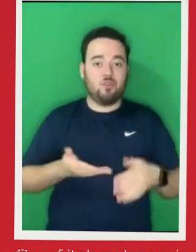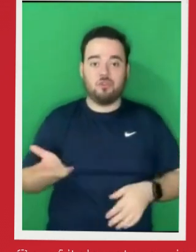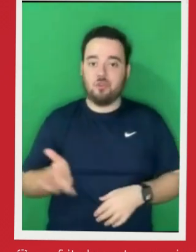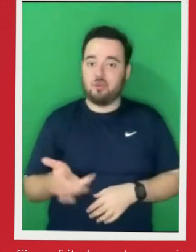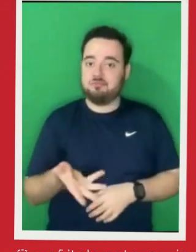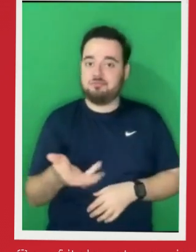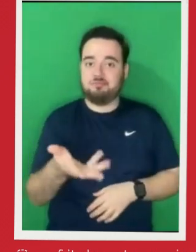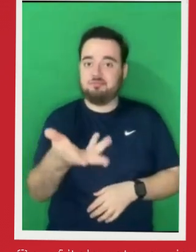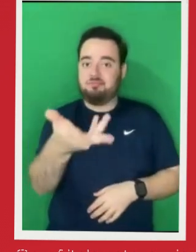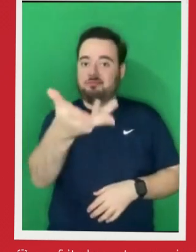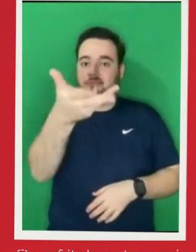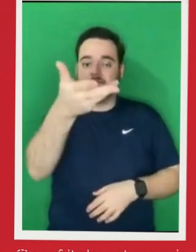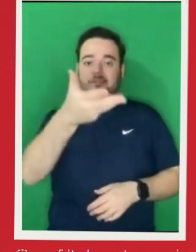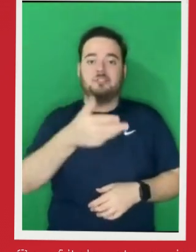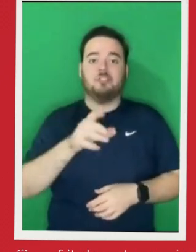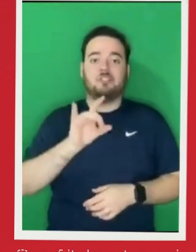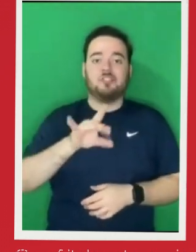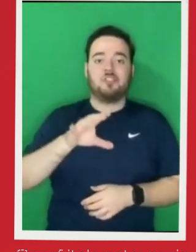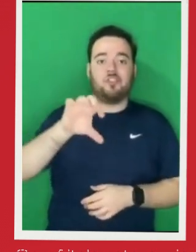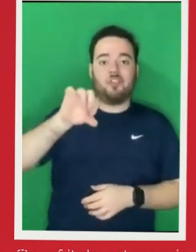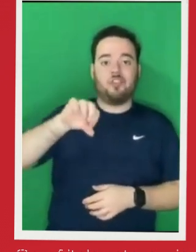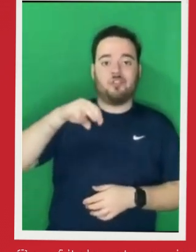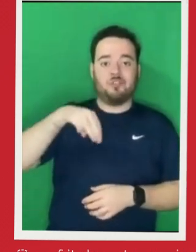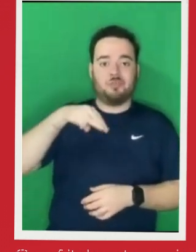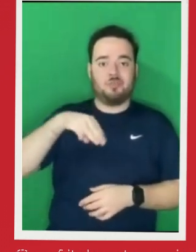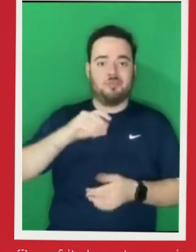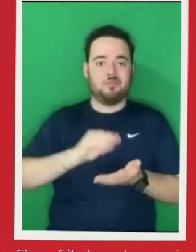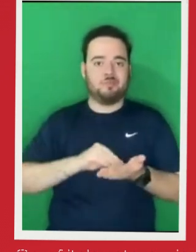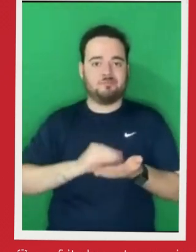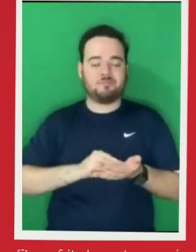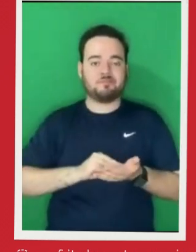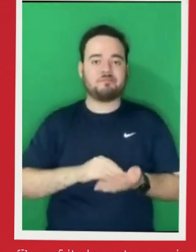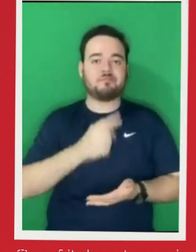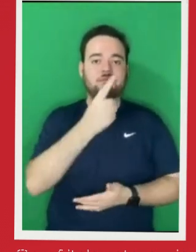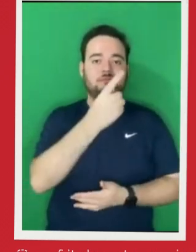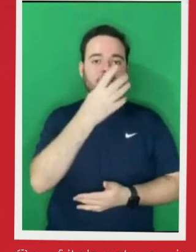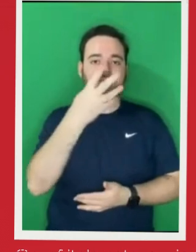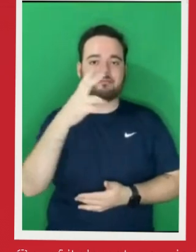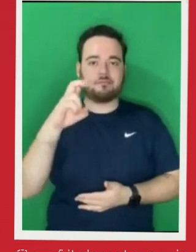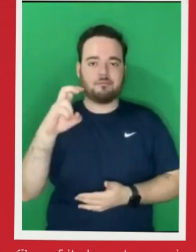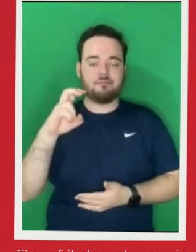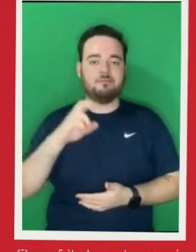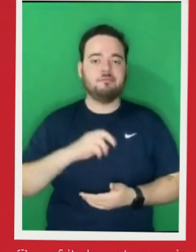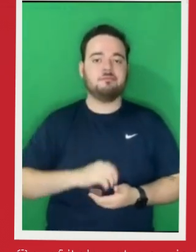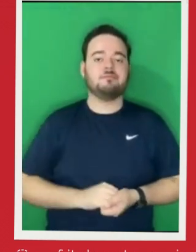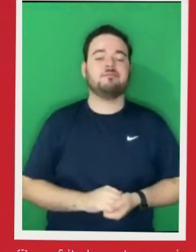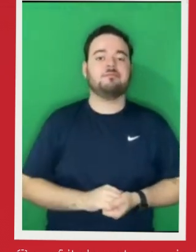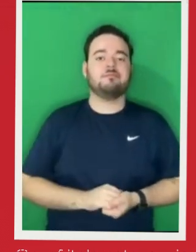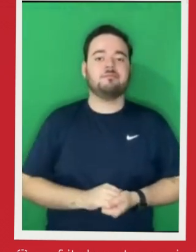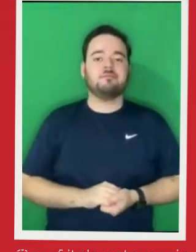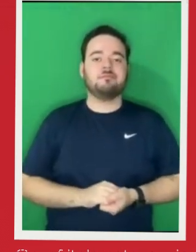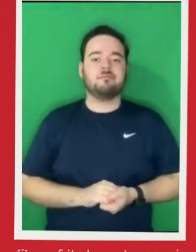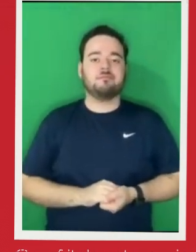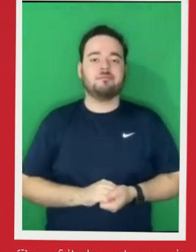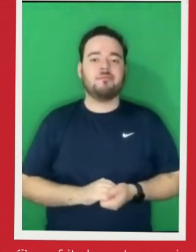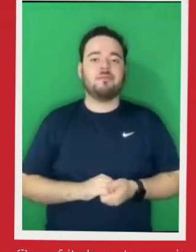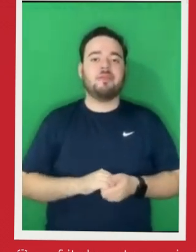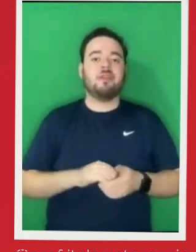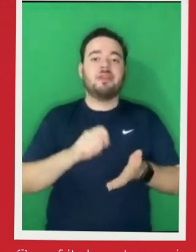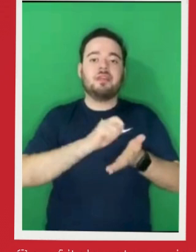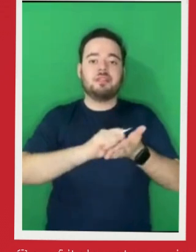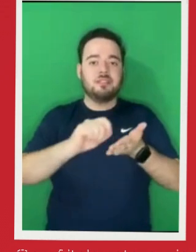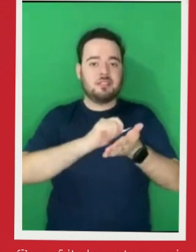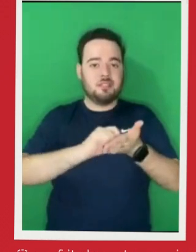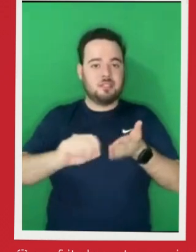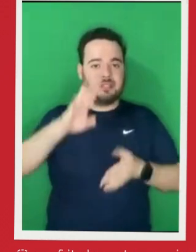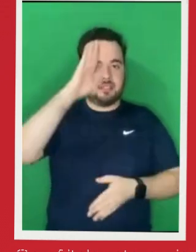hoje eu estou assim, né, acelerada porque eu só tenho mais 9 minutos. 145 é na seção